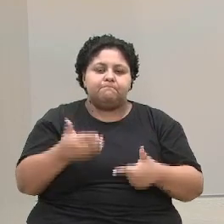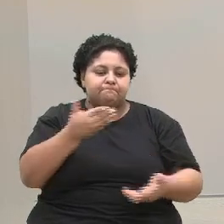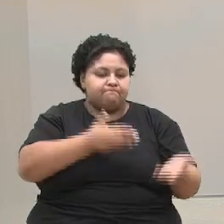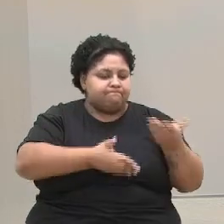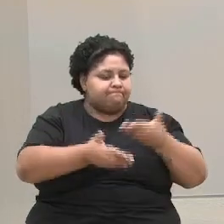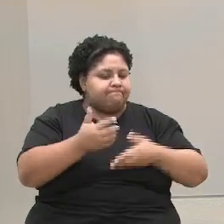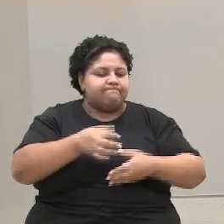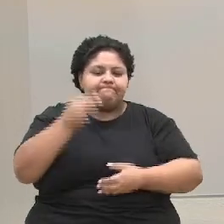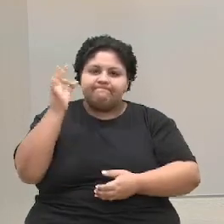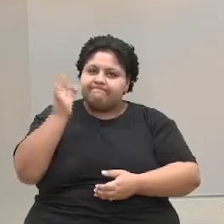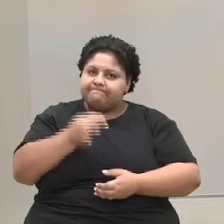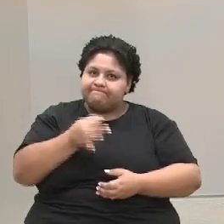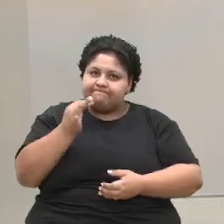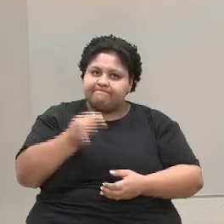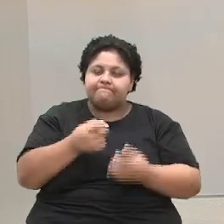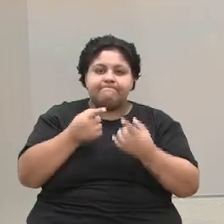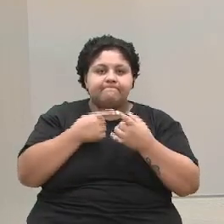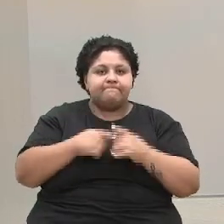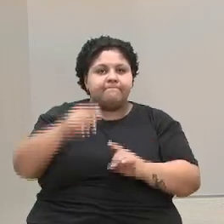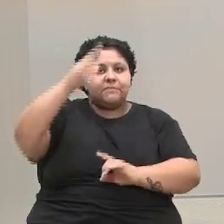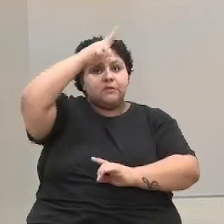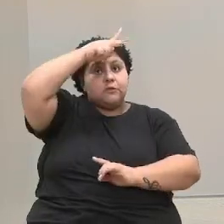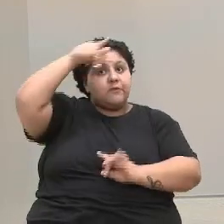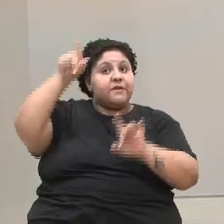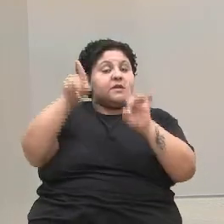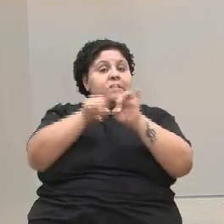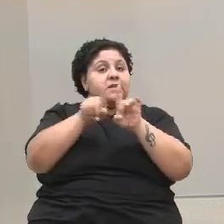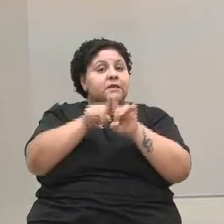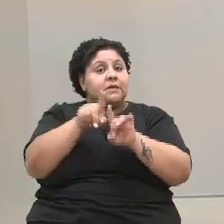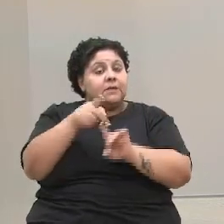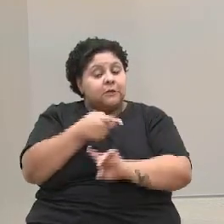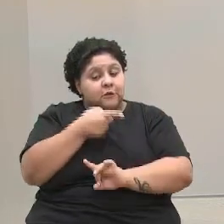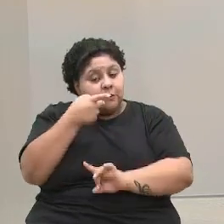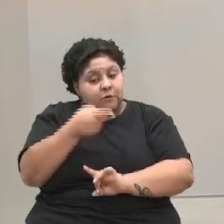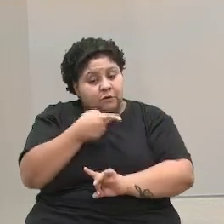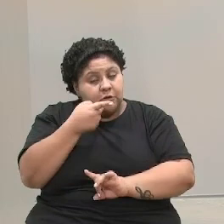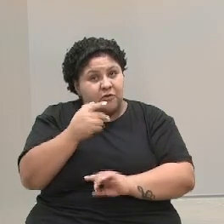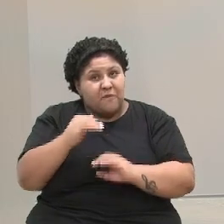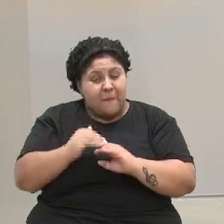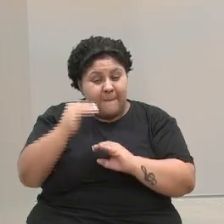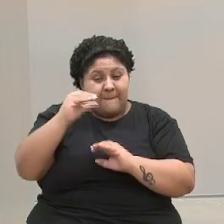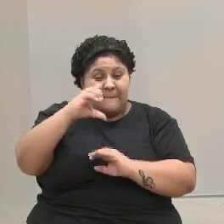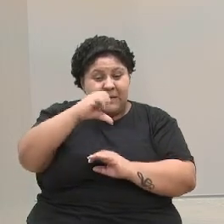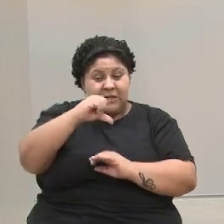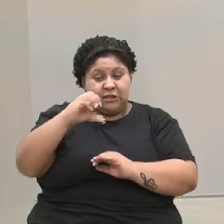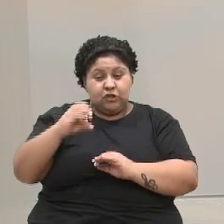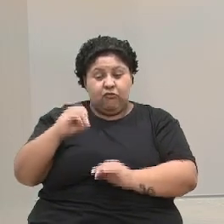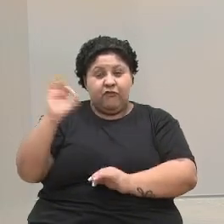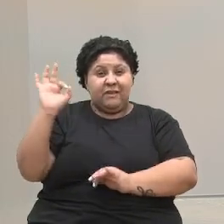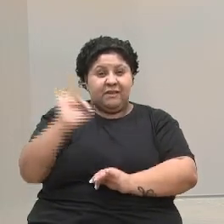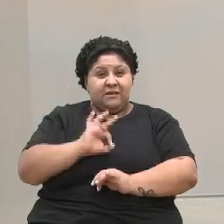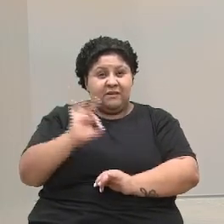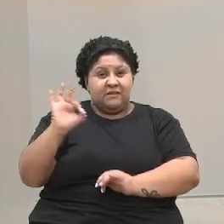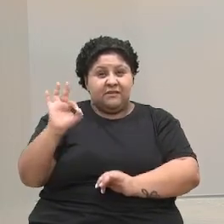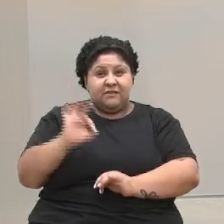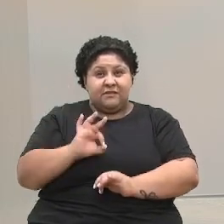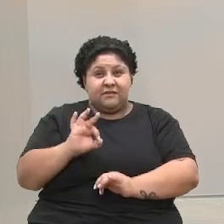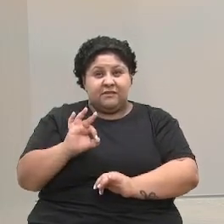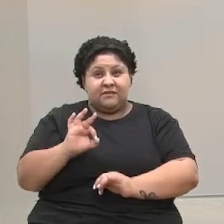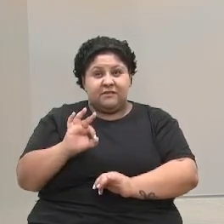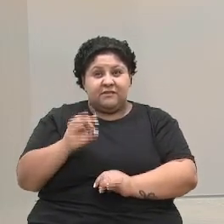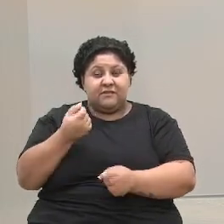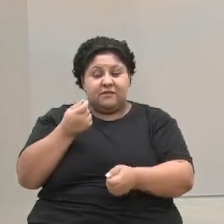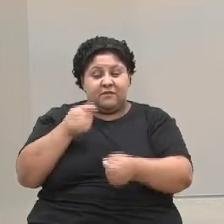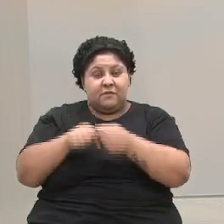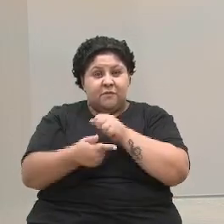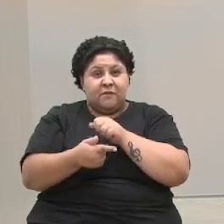excelente, mas o prefeito também disse que mais de 90% dos custos são